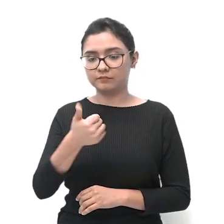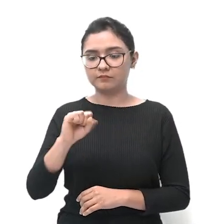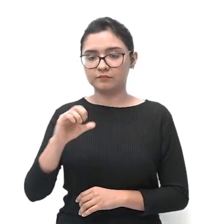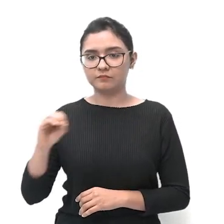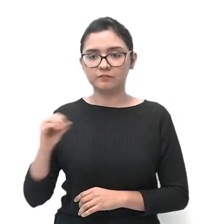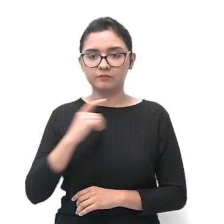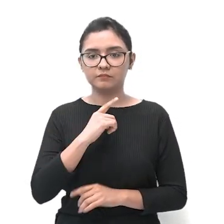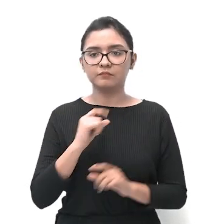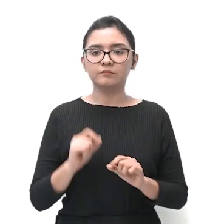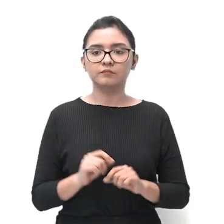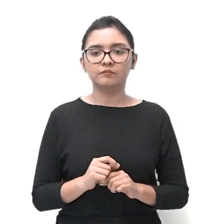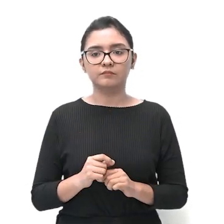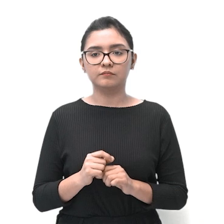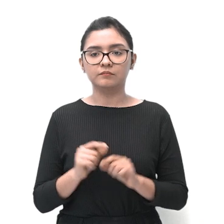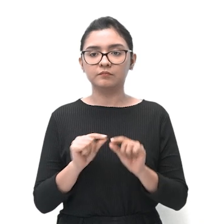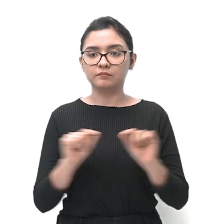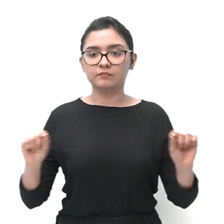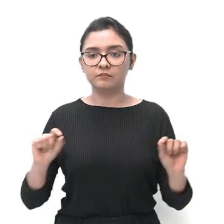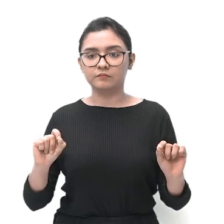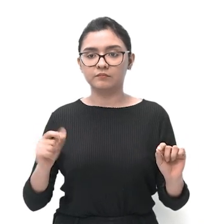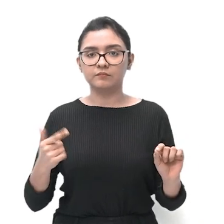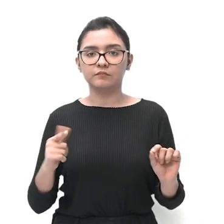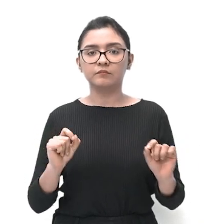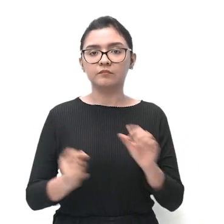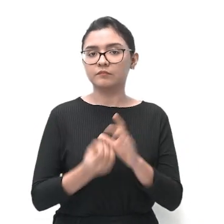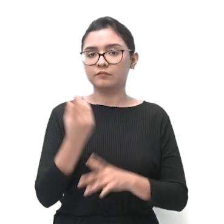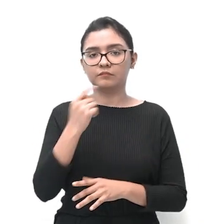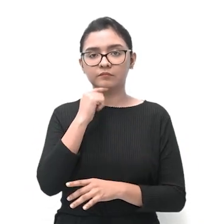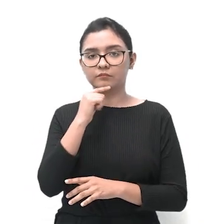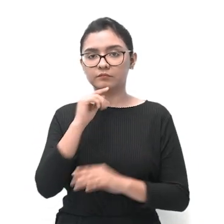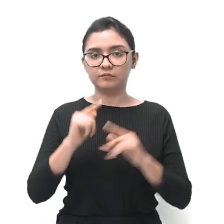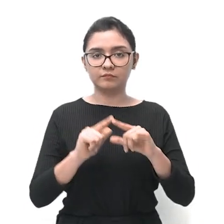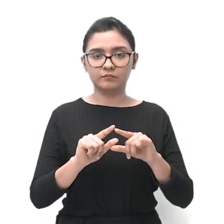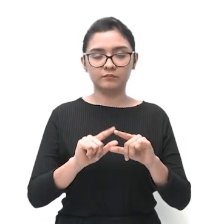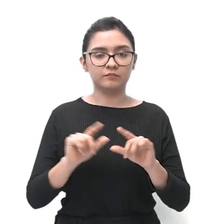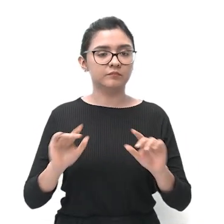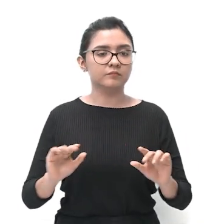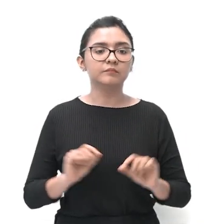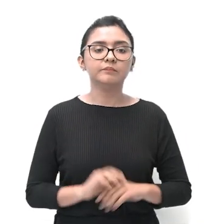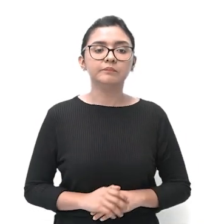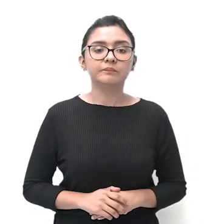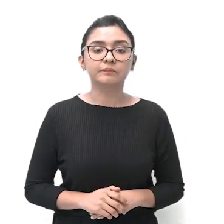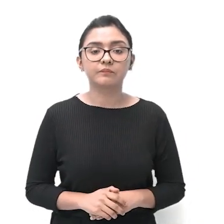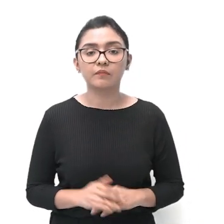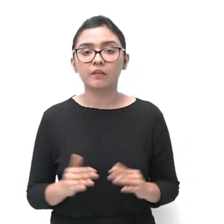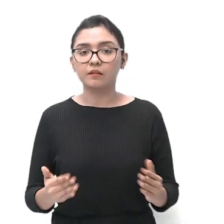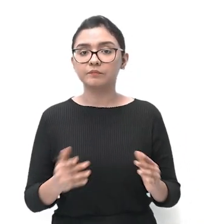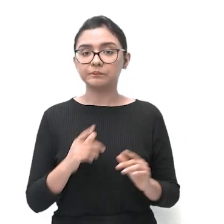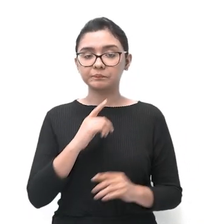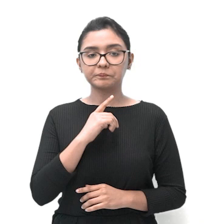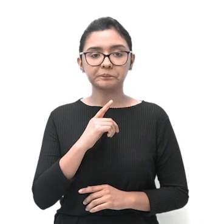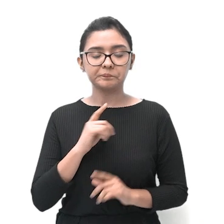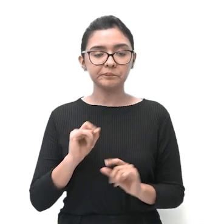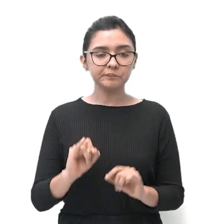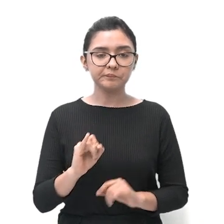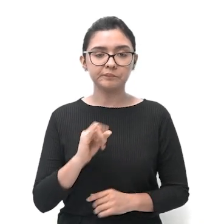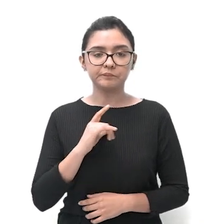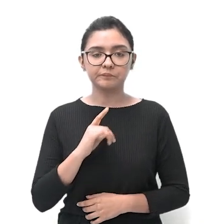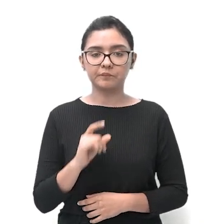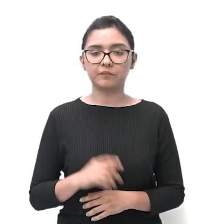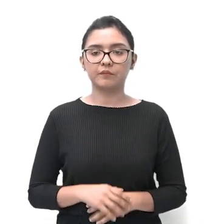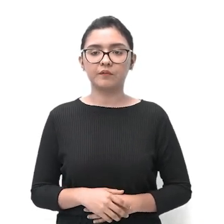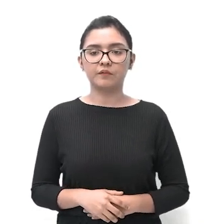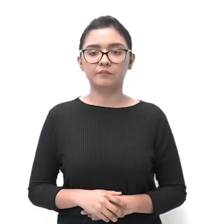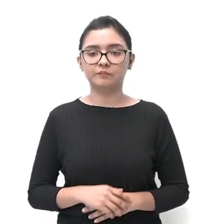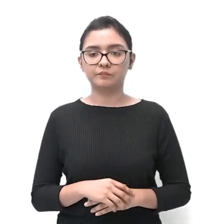esses pontos aqui estão na mesma linha. Então, não temos um triângulo. Agora, olha só. A partir do momento que a soma